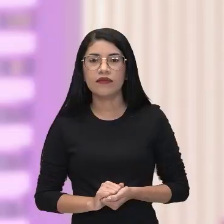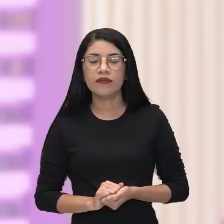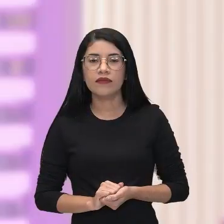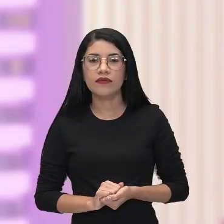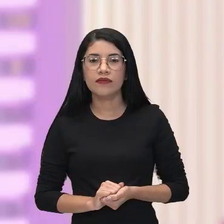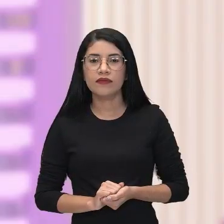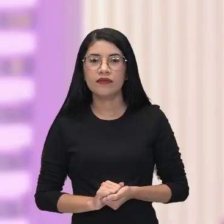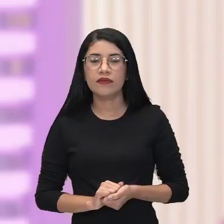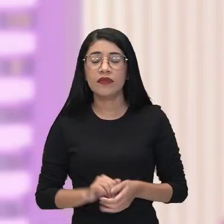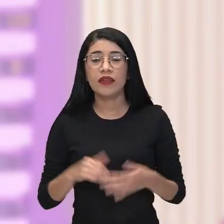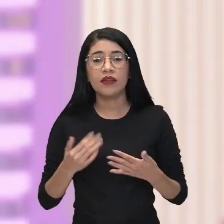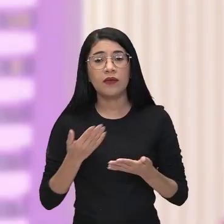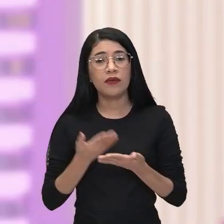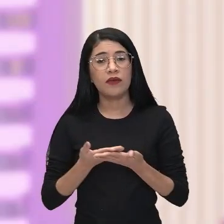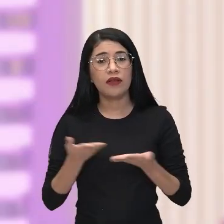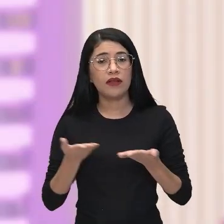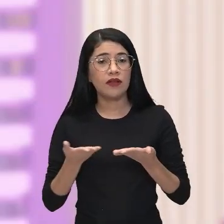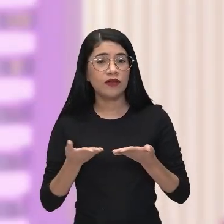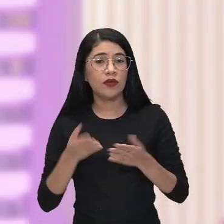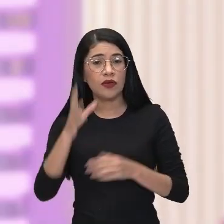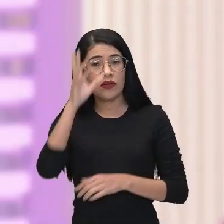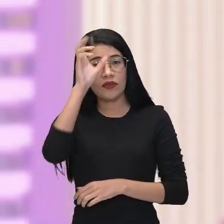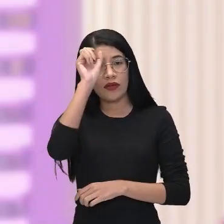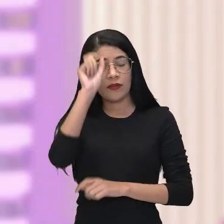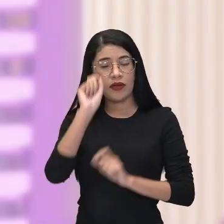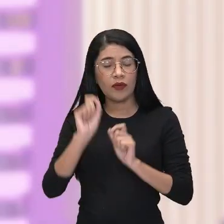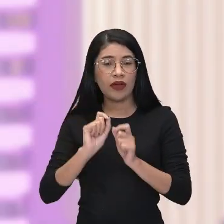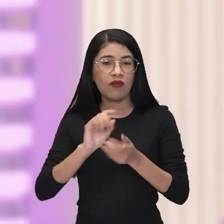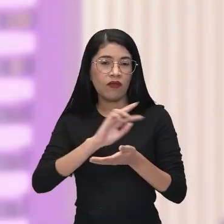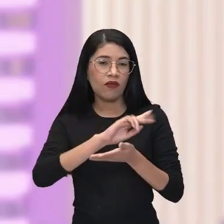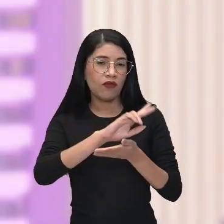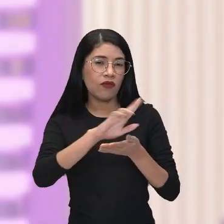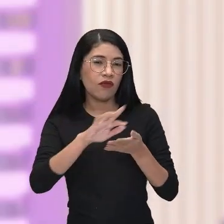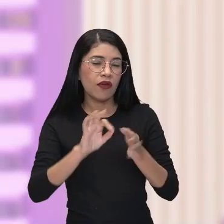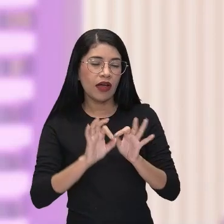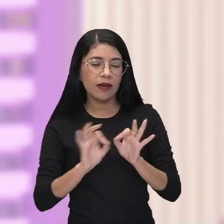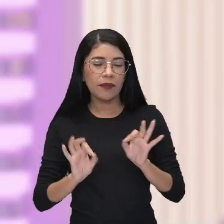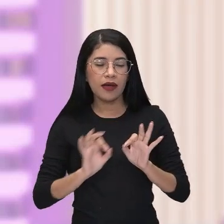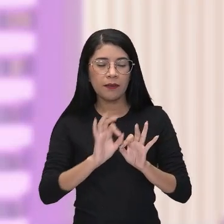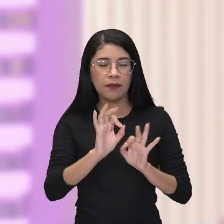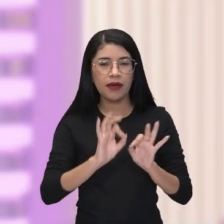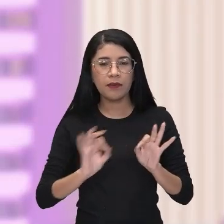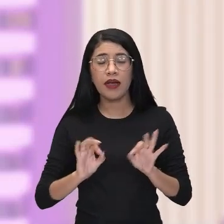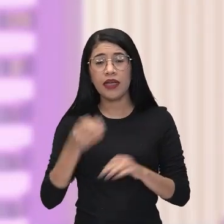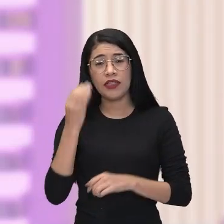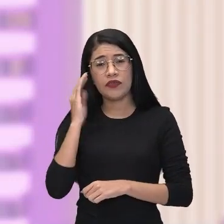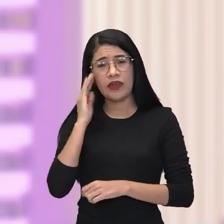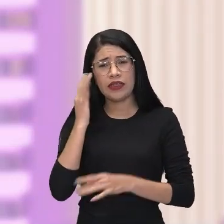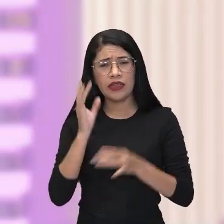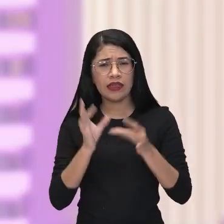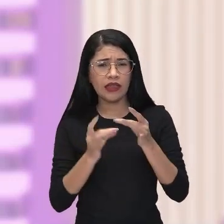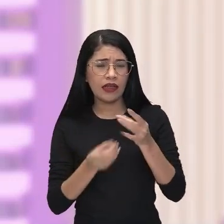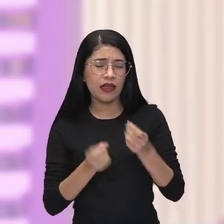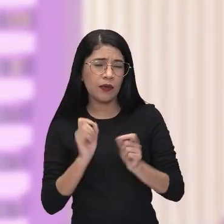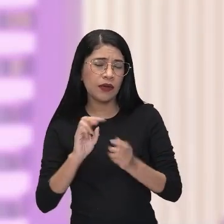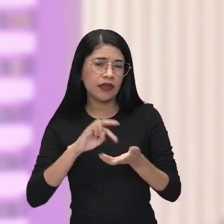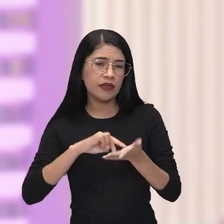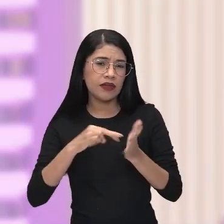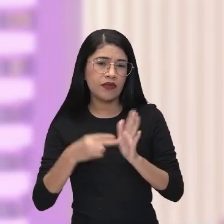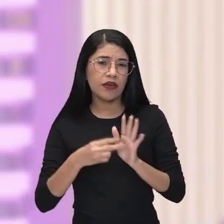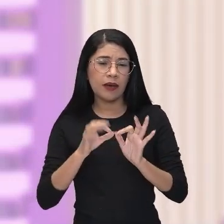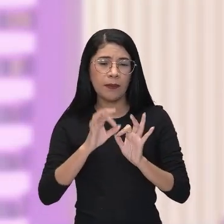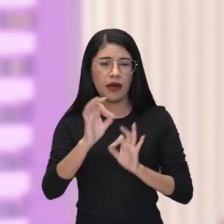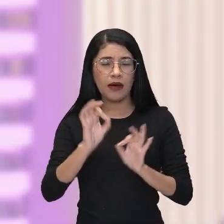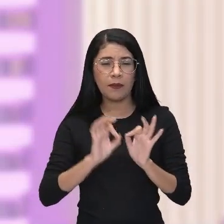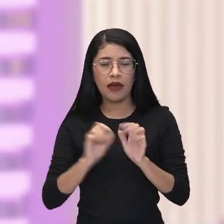E nessa aula nós vamos aprender aqui sobre as grandezas. Vamos entender aí o que são grandezas, o que é grandeza diretamente proporcional,